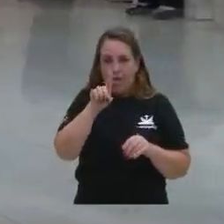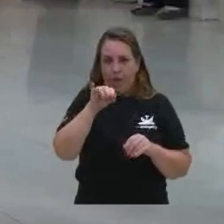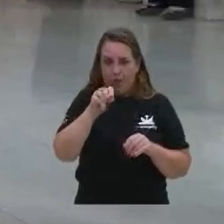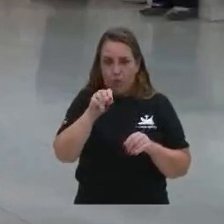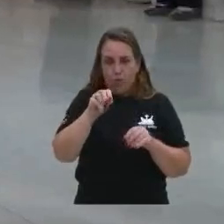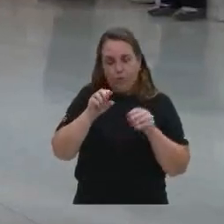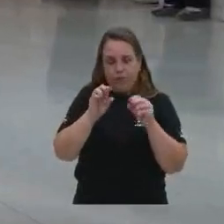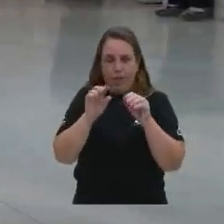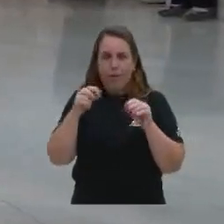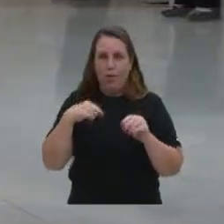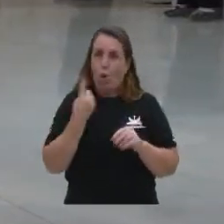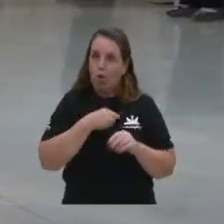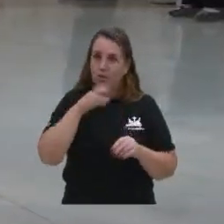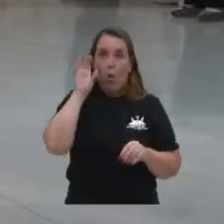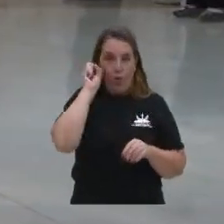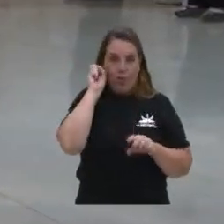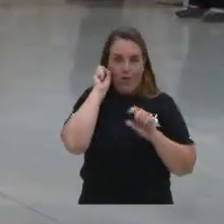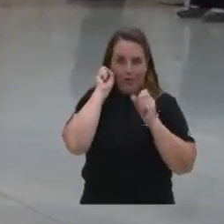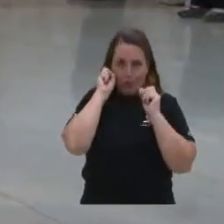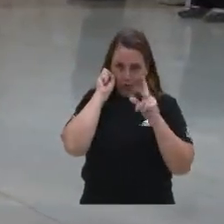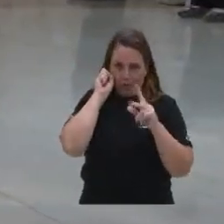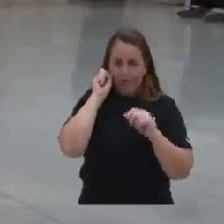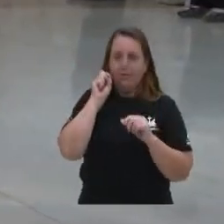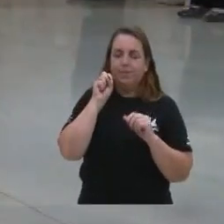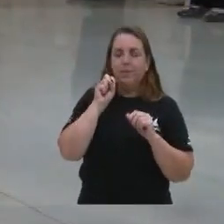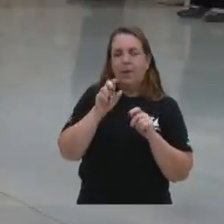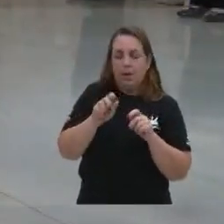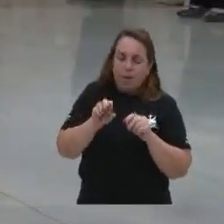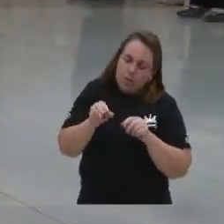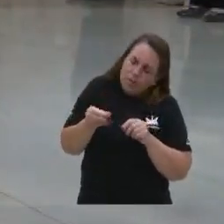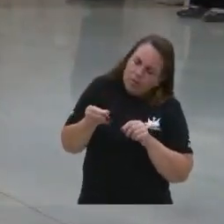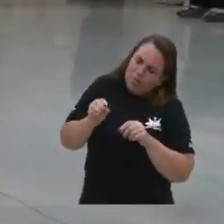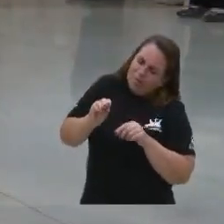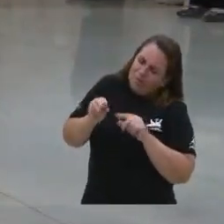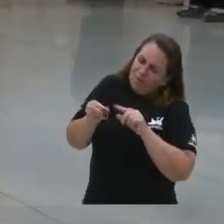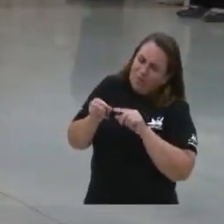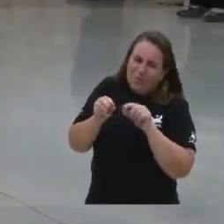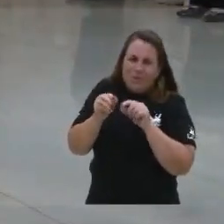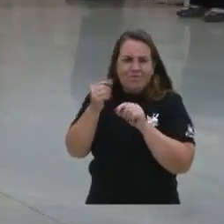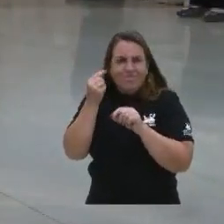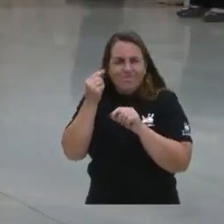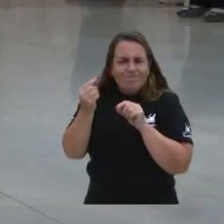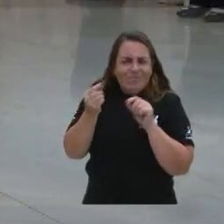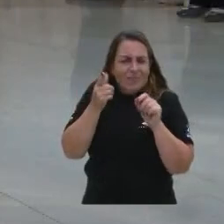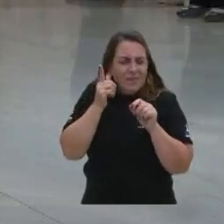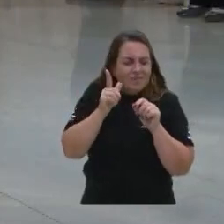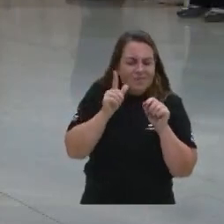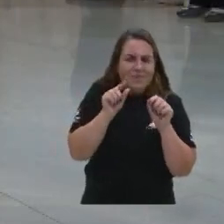sentiram isso? E você fica lá, tentando sintonizar, você escuta um pedaço de um pedaço de outro.